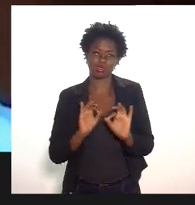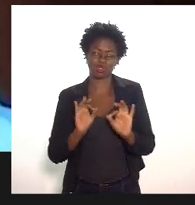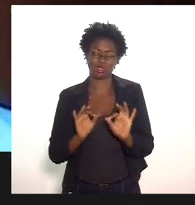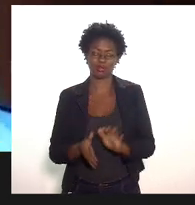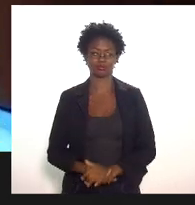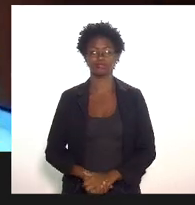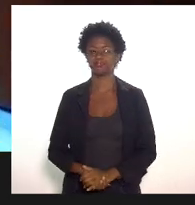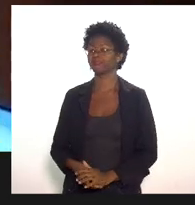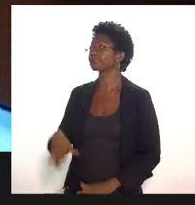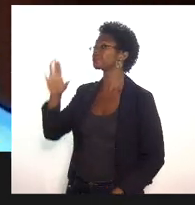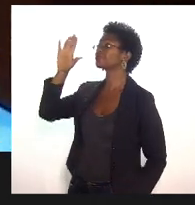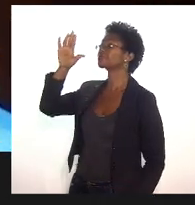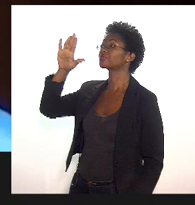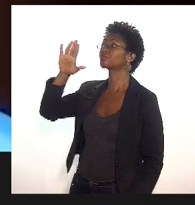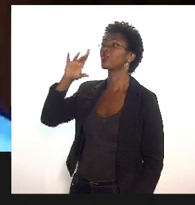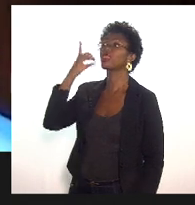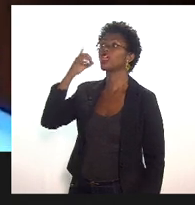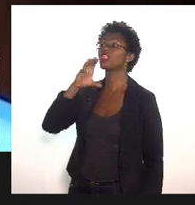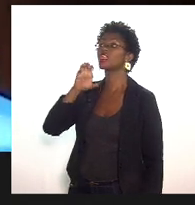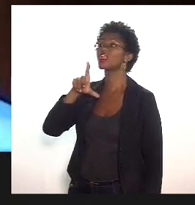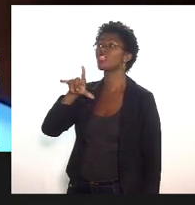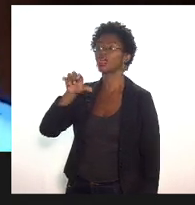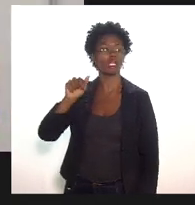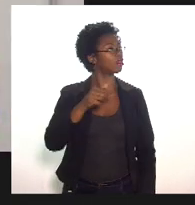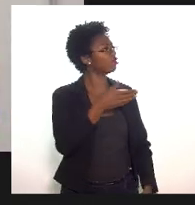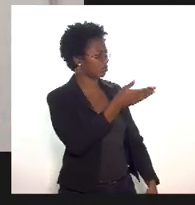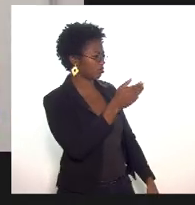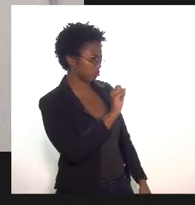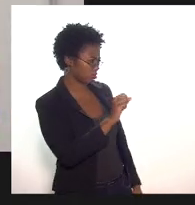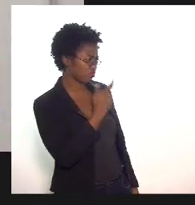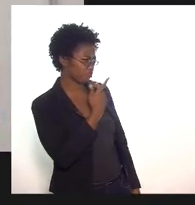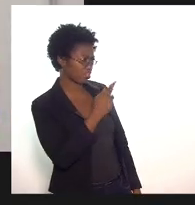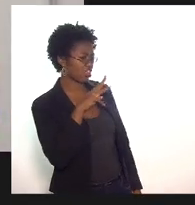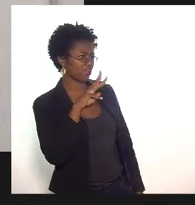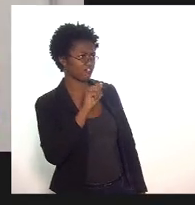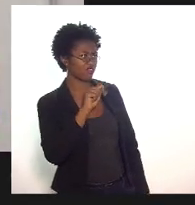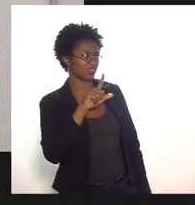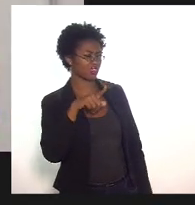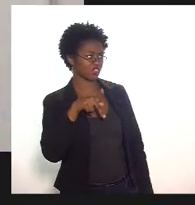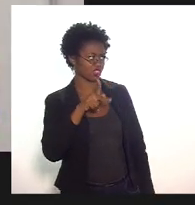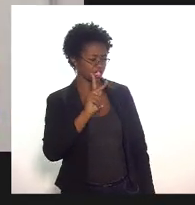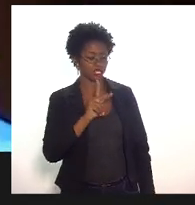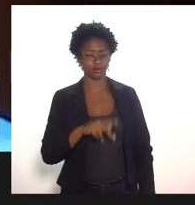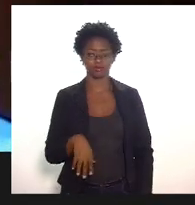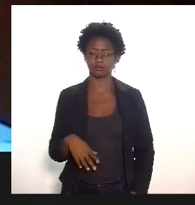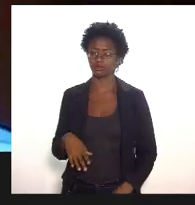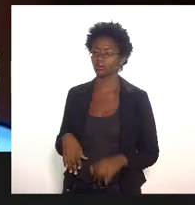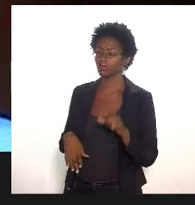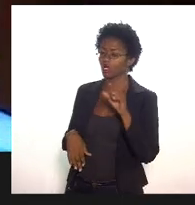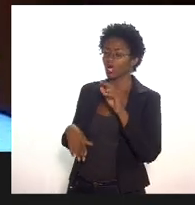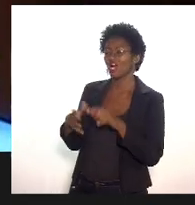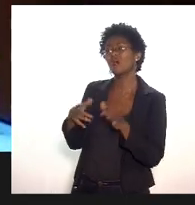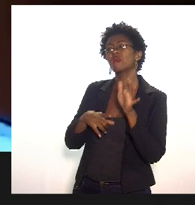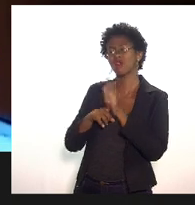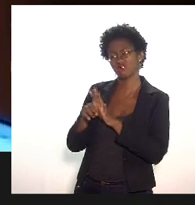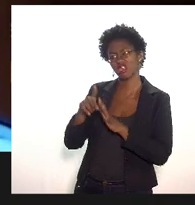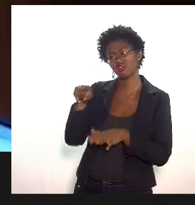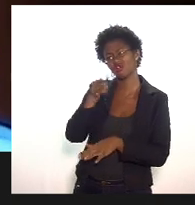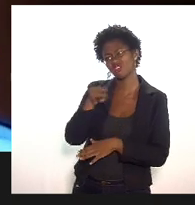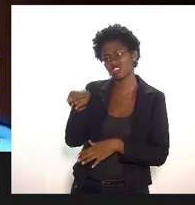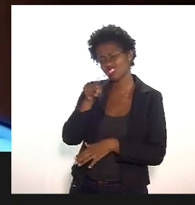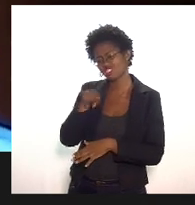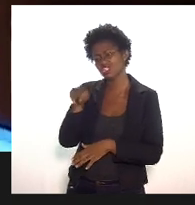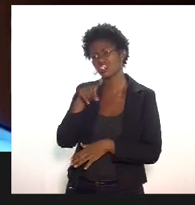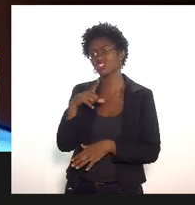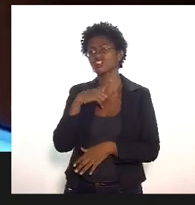Doutora Célia? Hoje não, deputado Valdete. Queria perguntar se a Mariana e o Zé Luiz têm alguma informação sobre esse outro